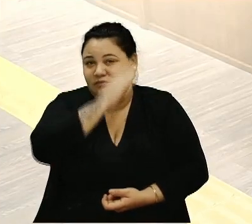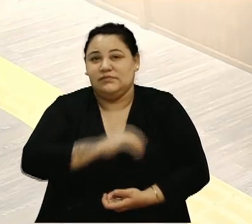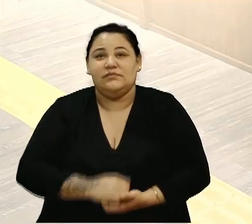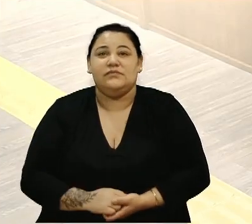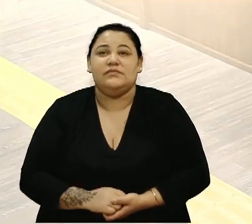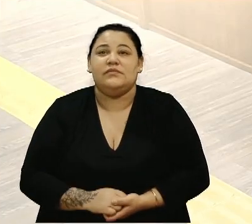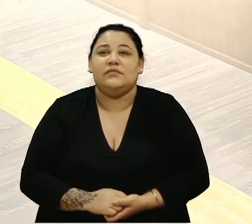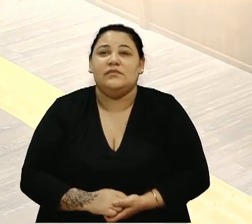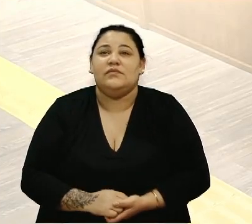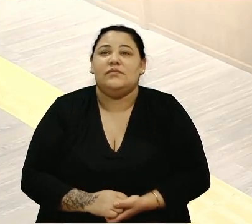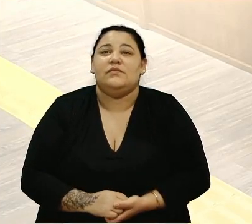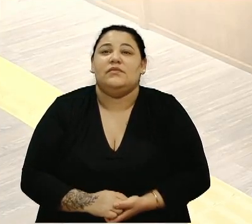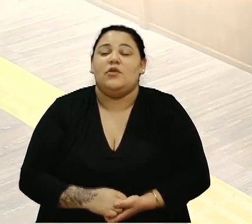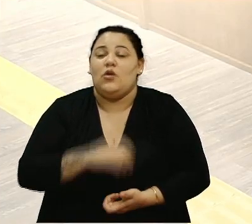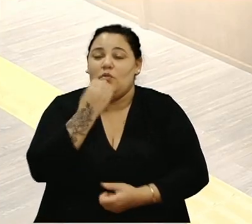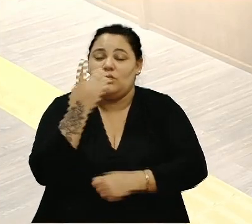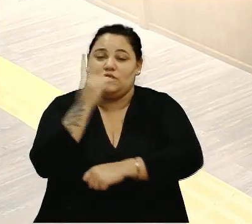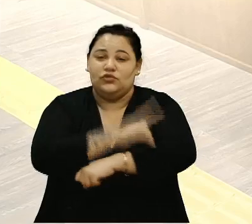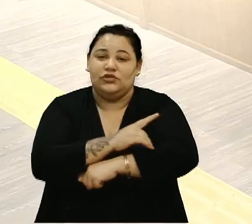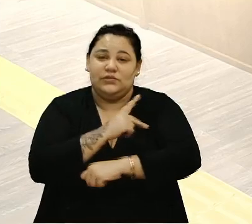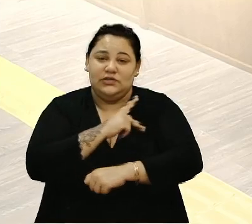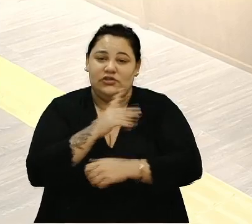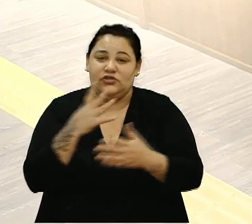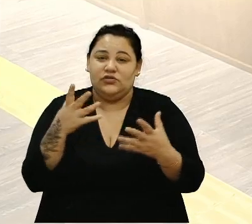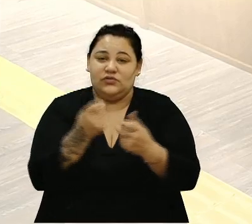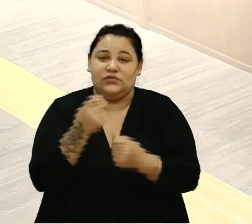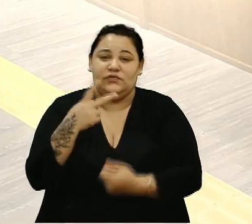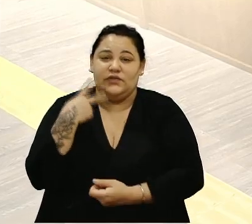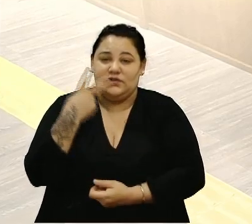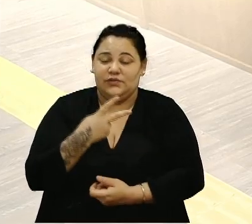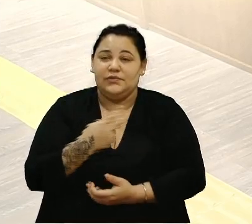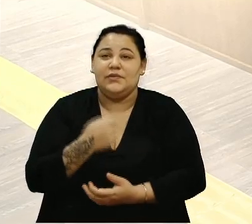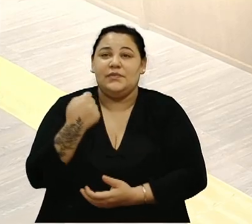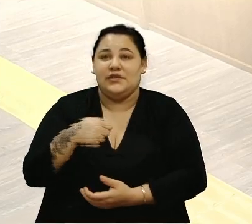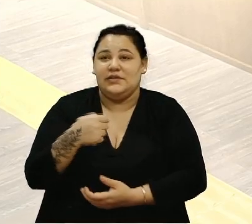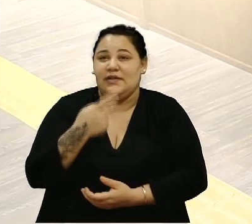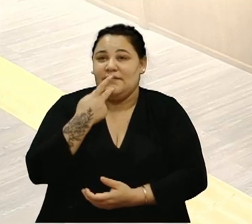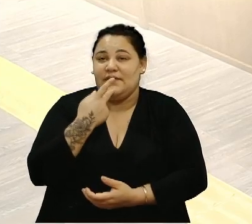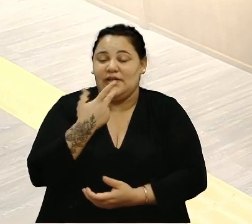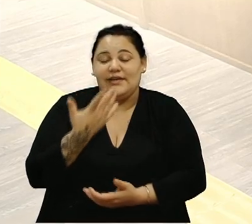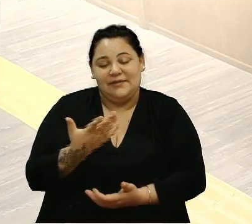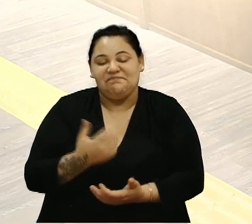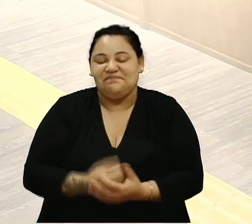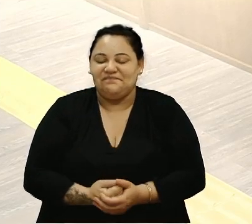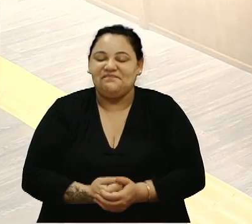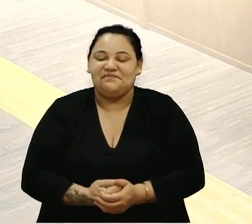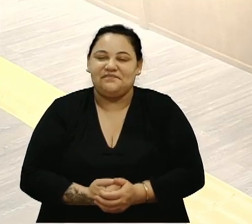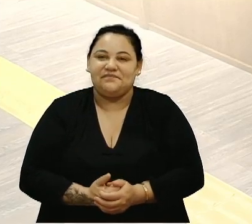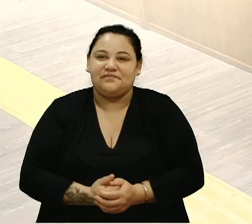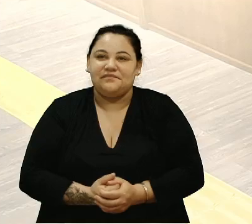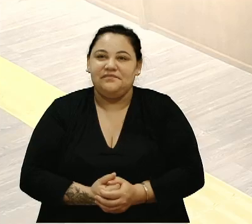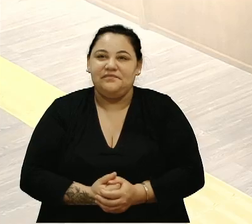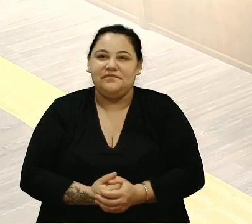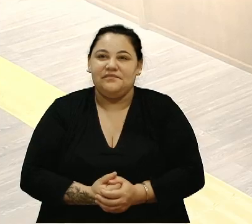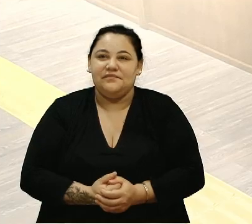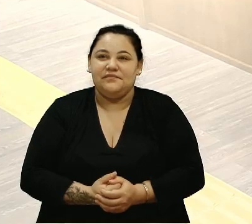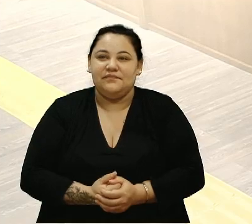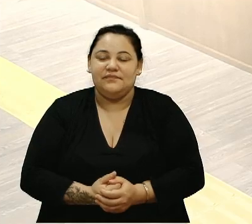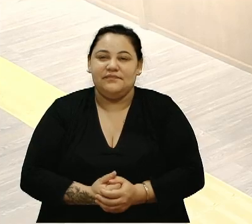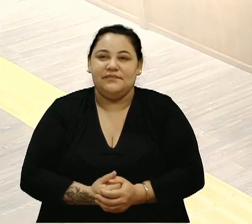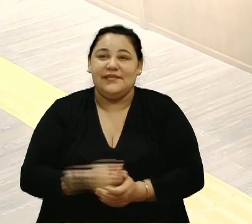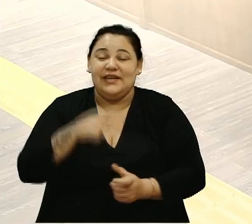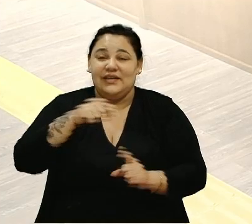Bom dia, senhor presidente, senhoras e senhores vereadores. Não poderia deixar aqui jamais de me manifestar